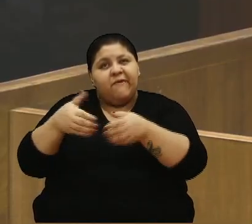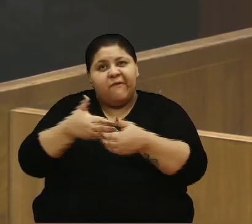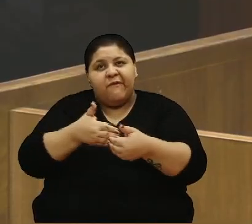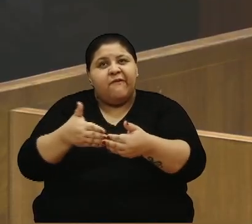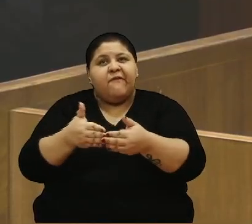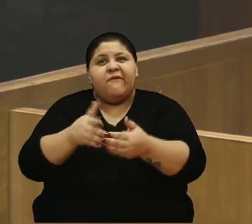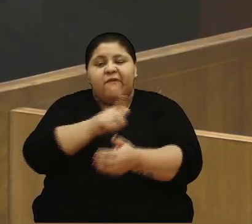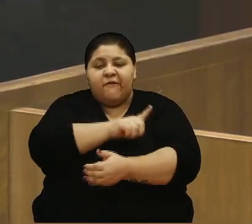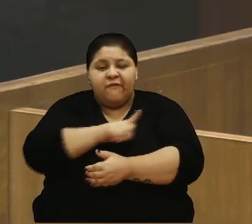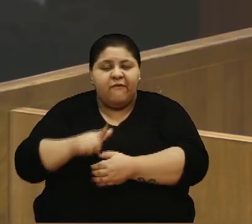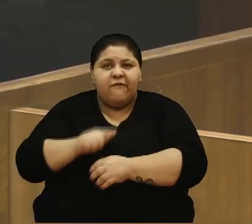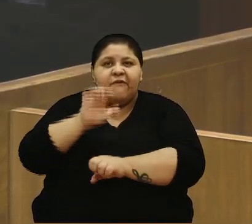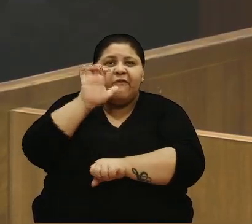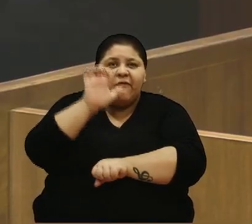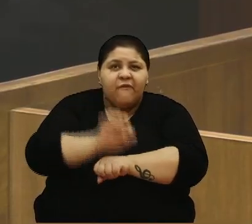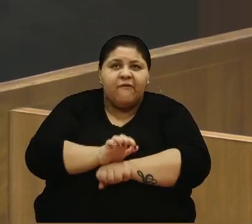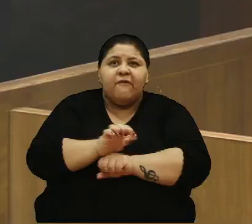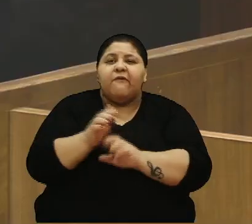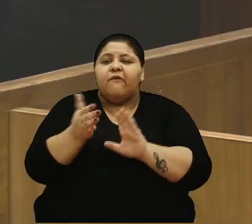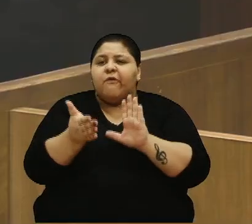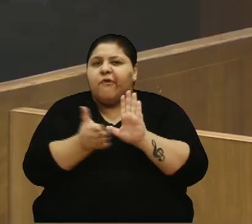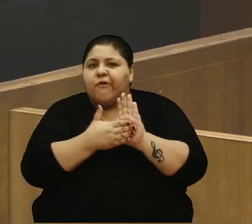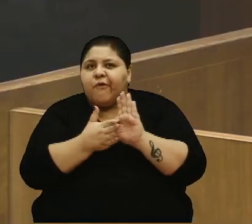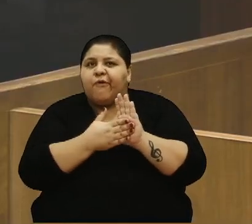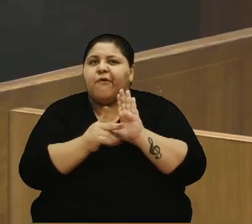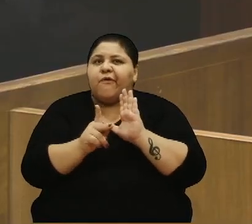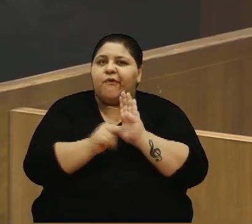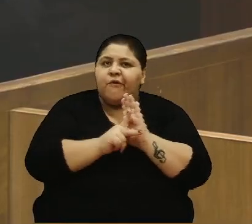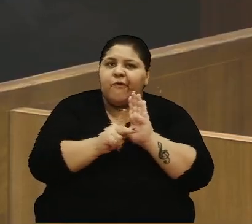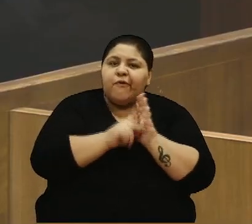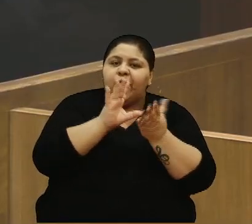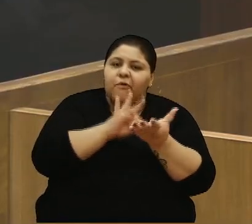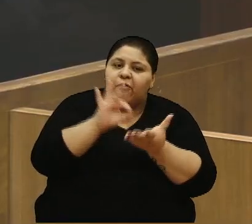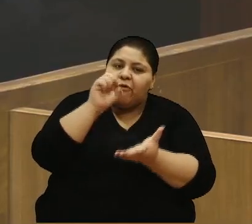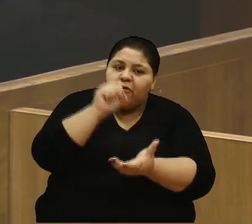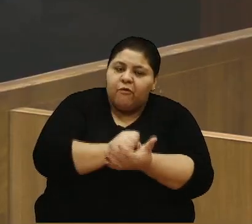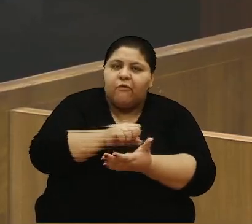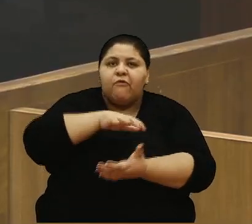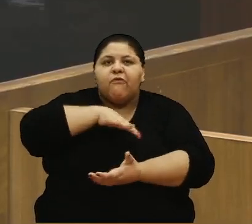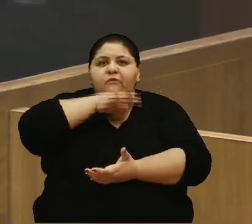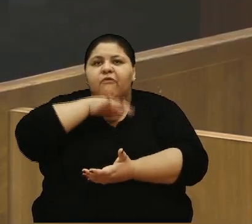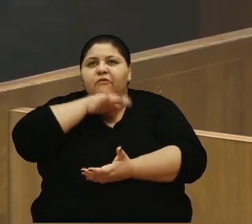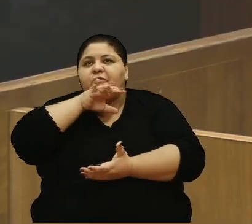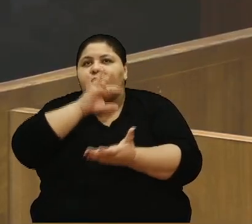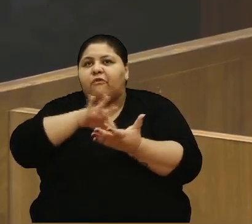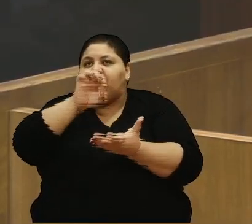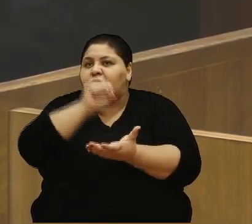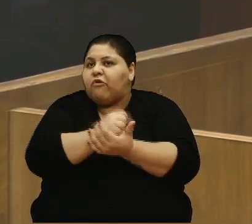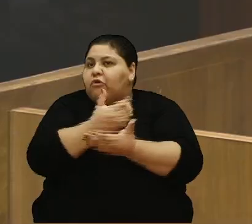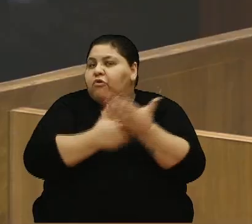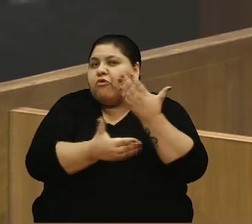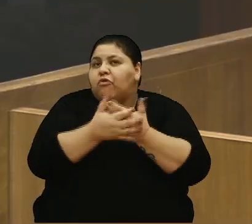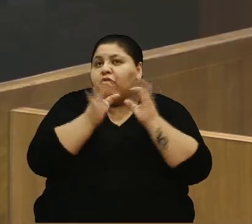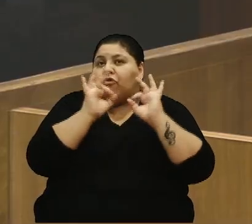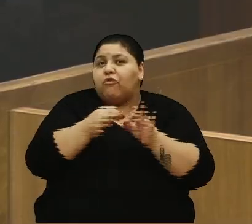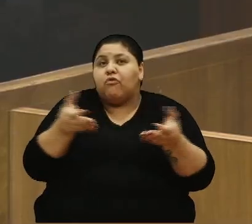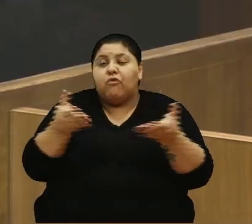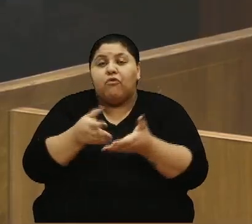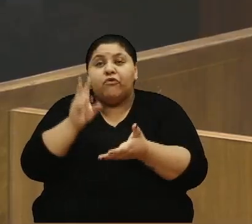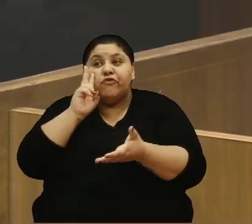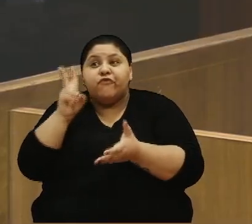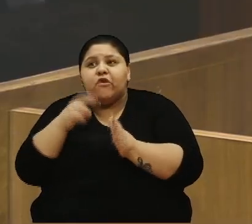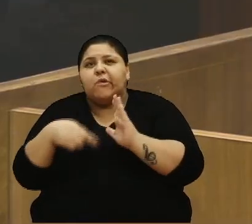foi no governo do estado, protocolamos projeto, cadastramos terrenos, matrículas, para estar tudo certinho. E hoje a gente vê o